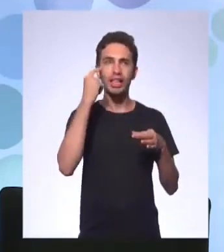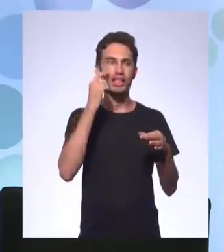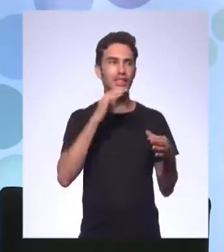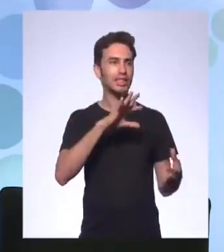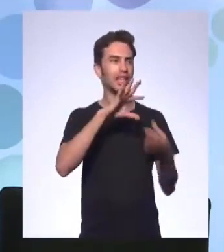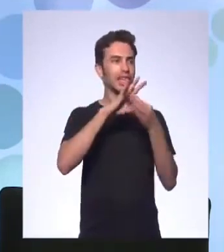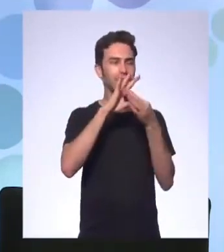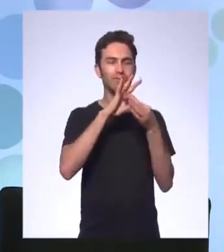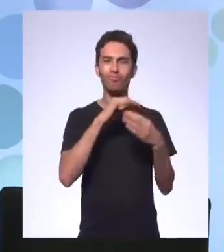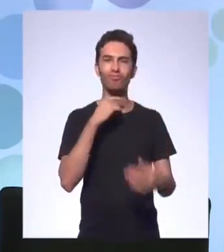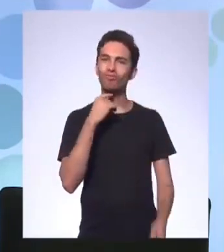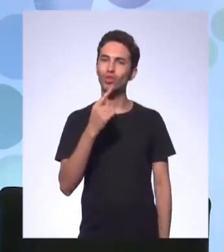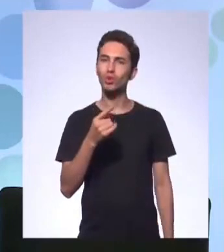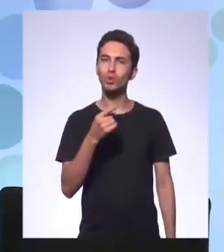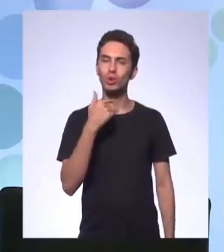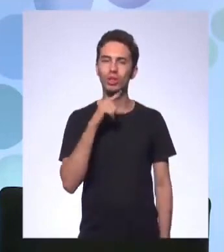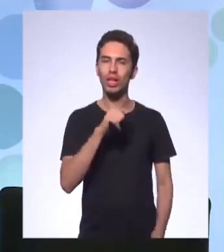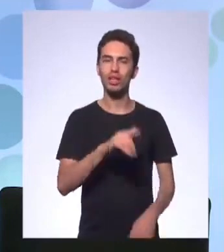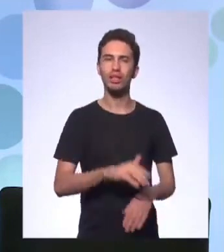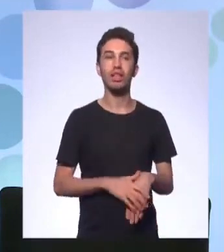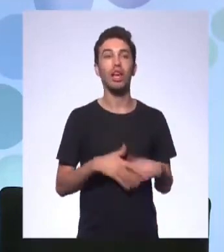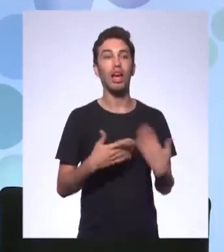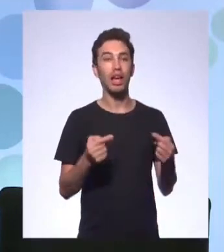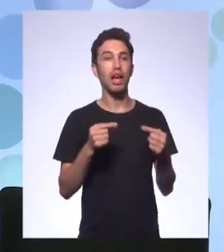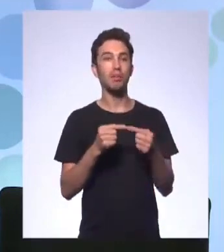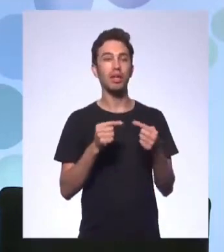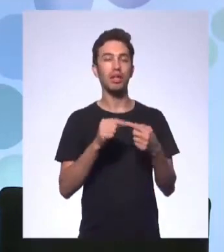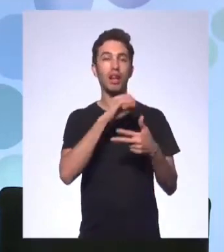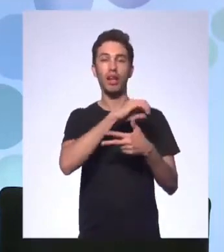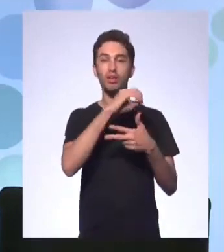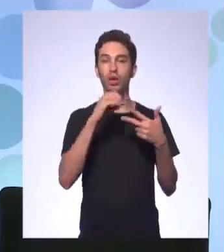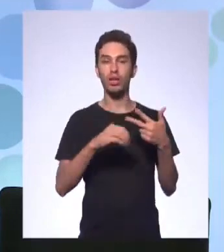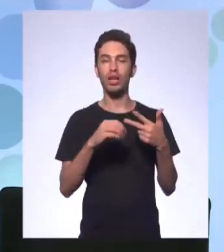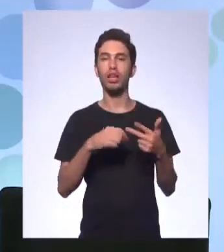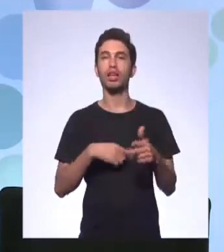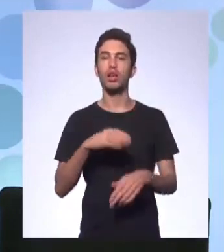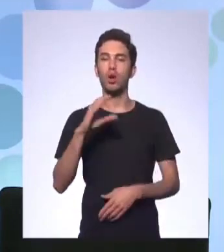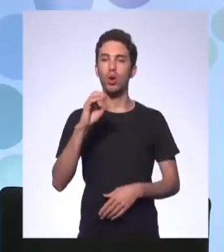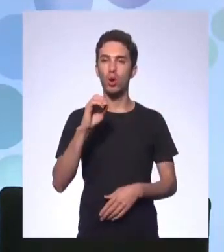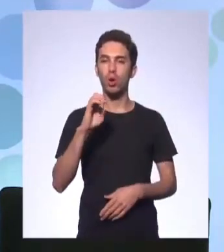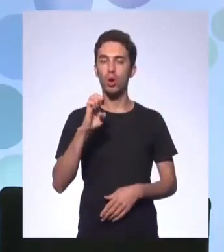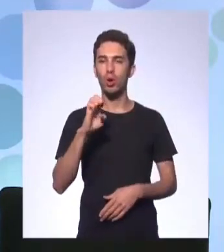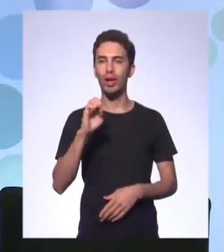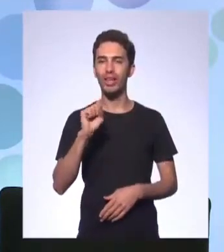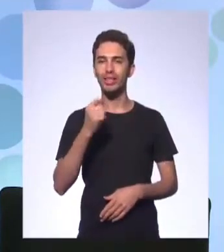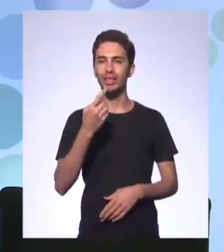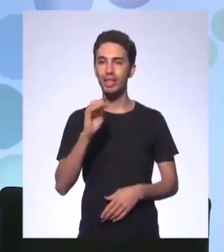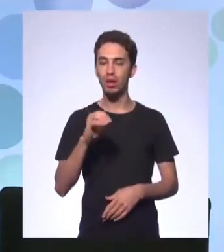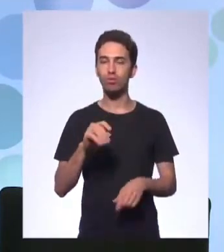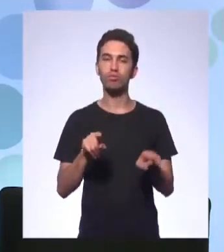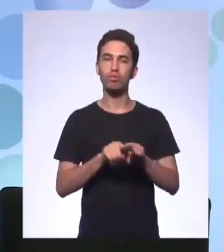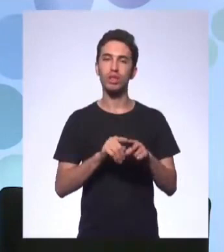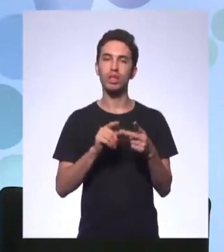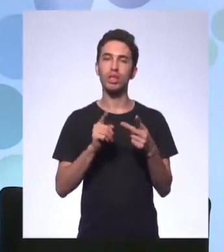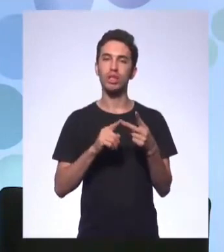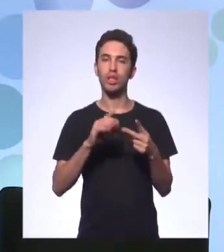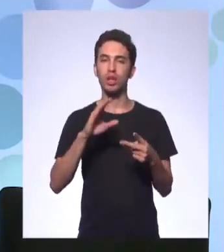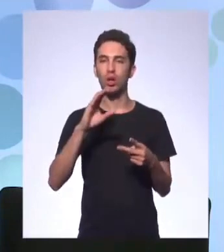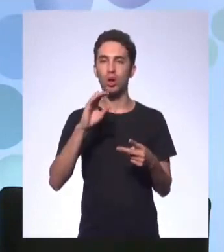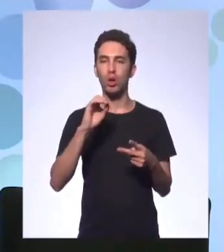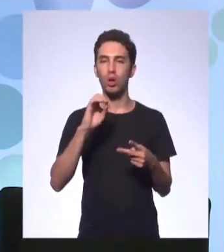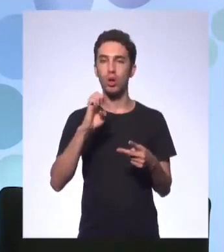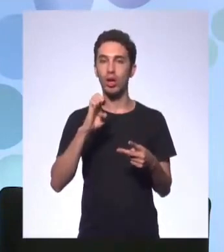chamado lá, quando vocês prestarem o vestibular na redação do Enem, de coesão e coerência. E será que jornalistas,